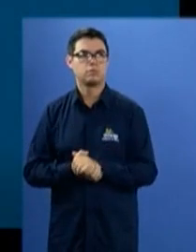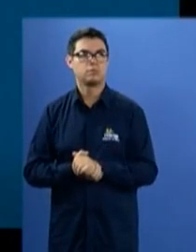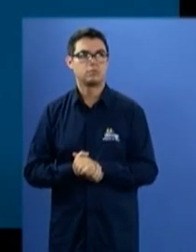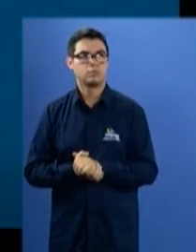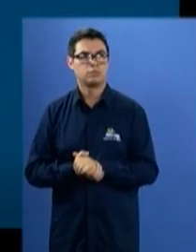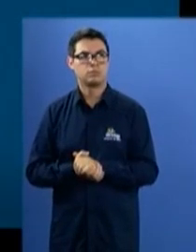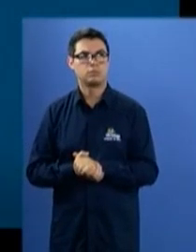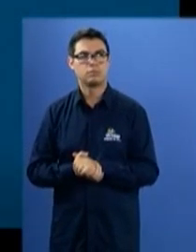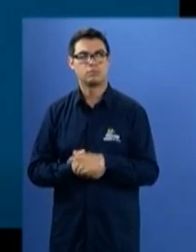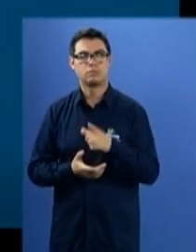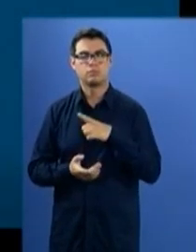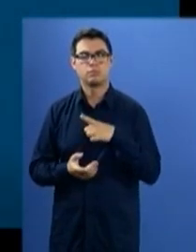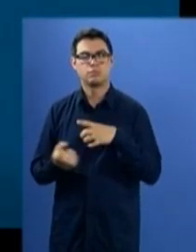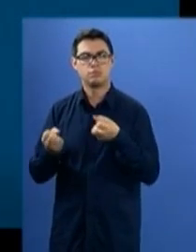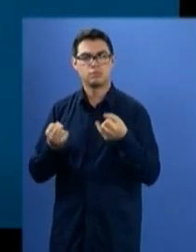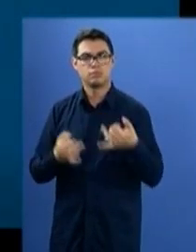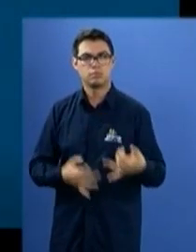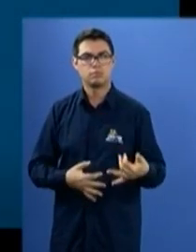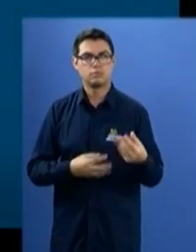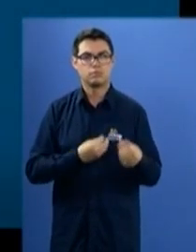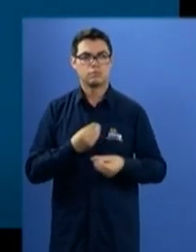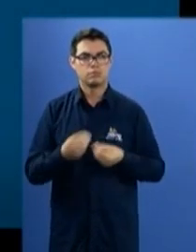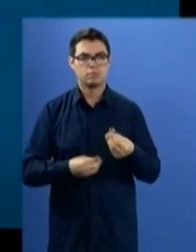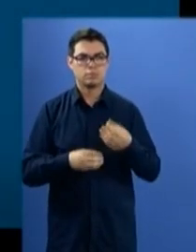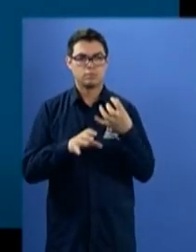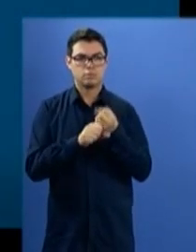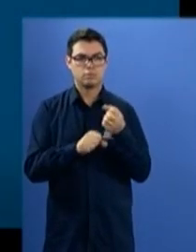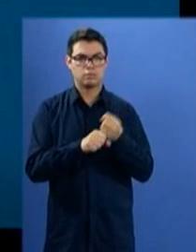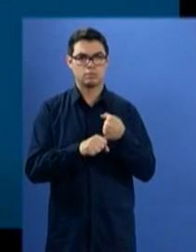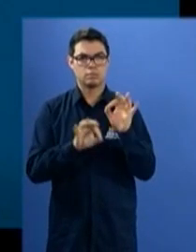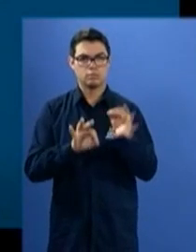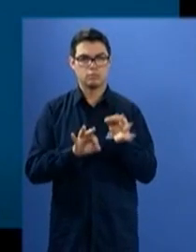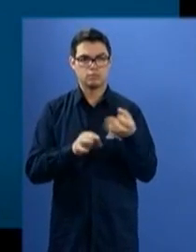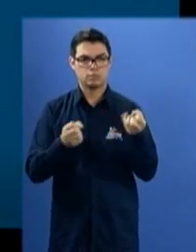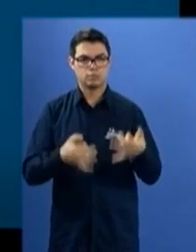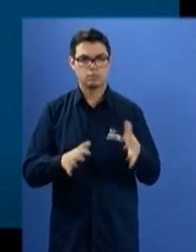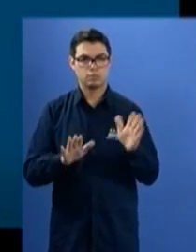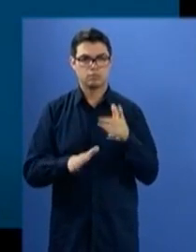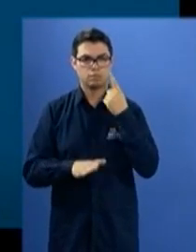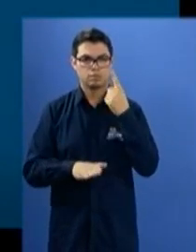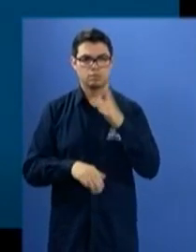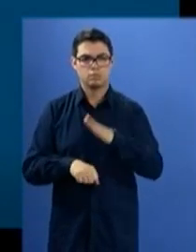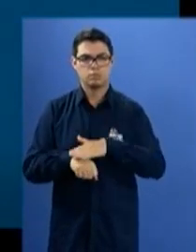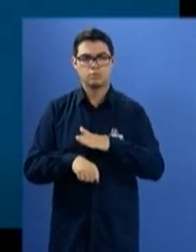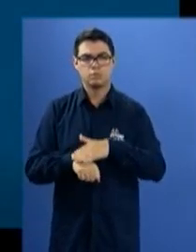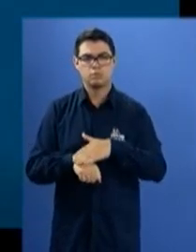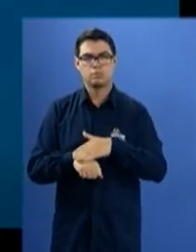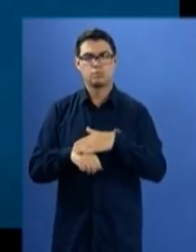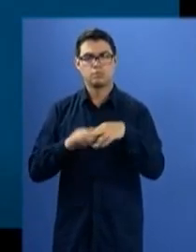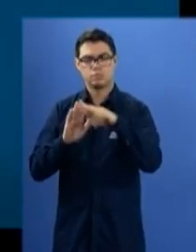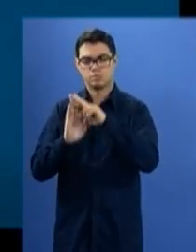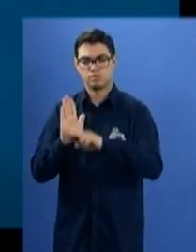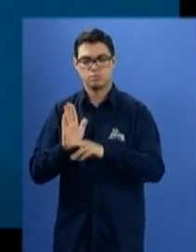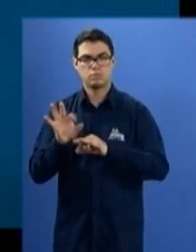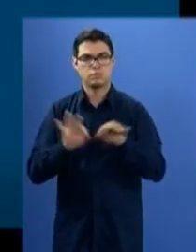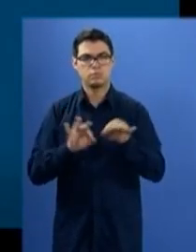E aí aqui nós vamos falar sobre aquela fórmula que eu comentei com vocês, que é o tempo padrão de